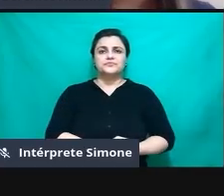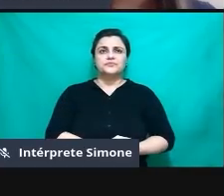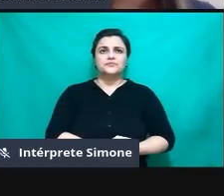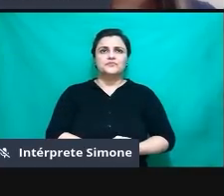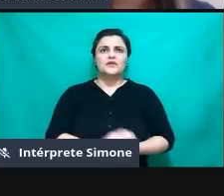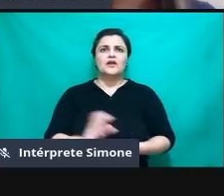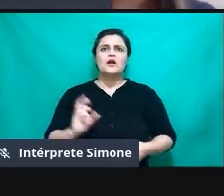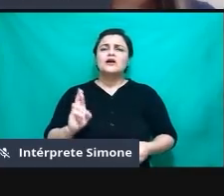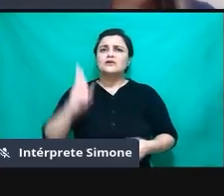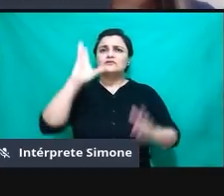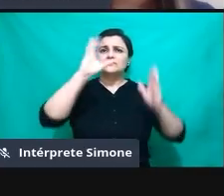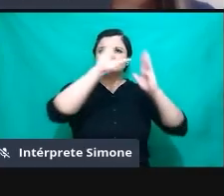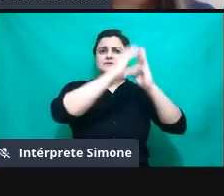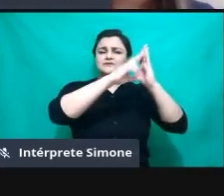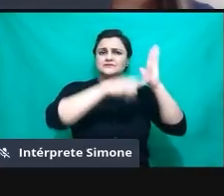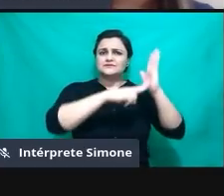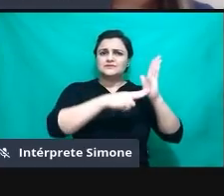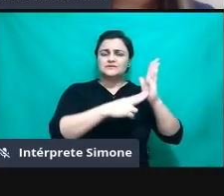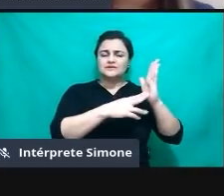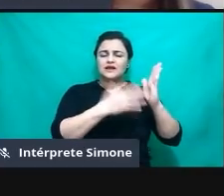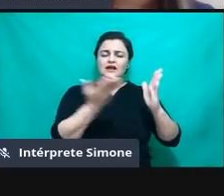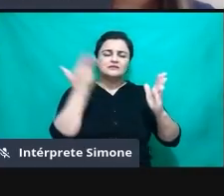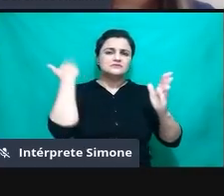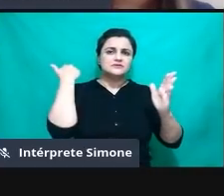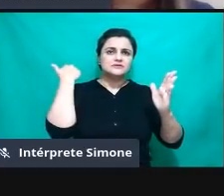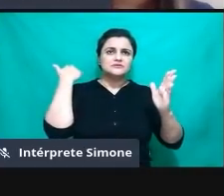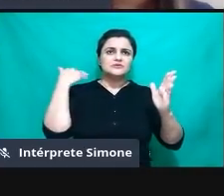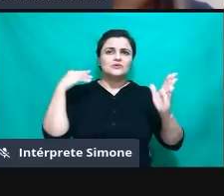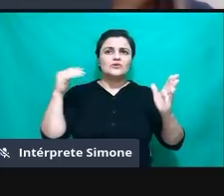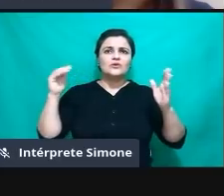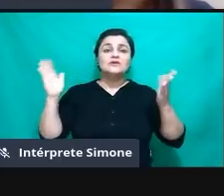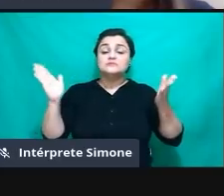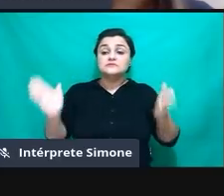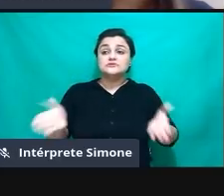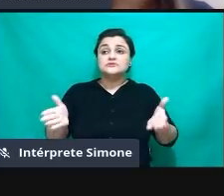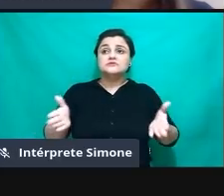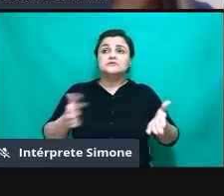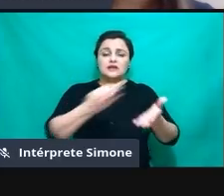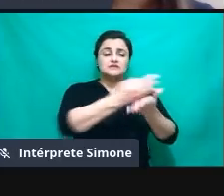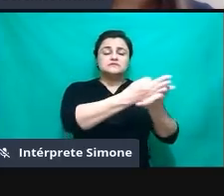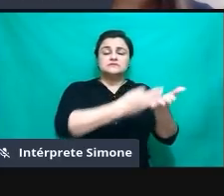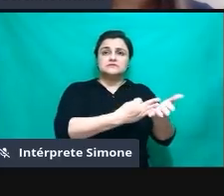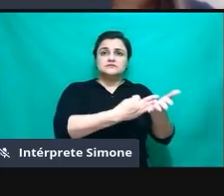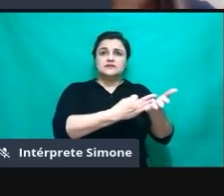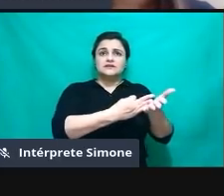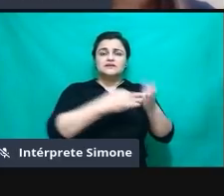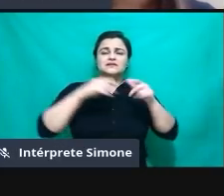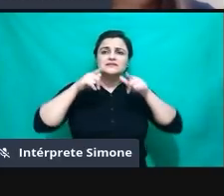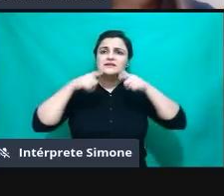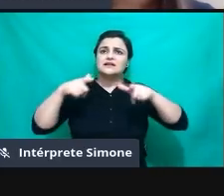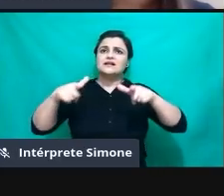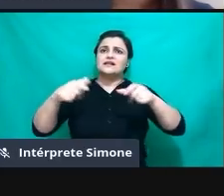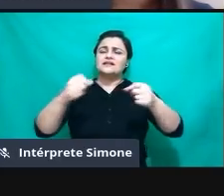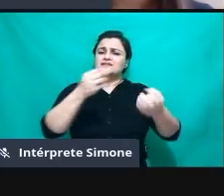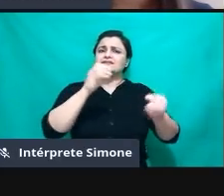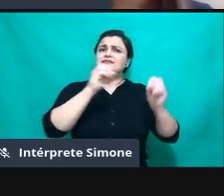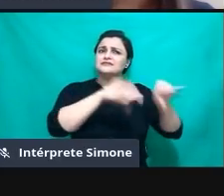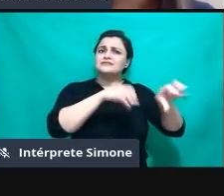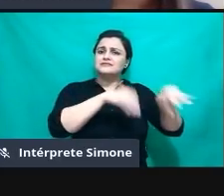havia o texto como o centro mesmo do ensino da língua, tanto a BNCC como, né, lógico, o